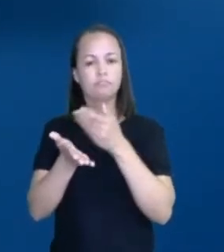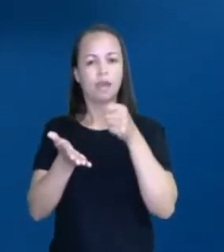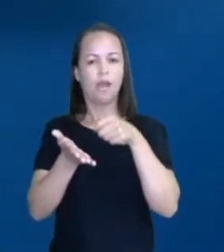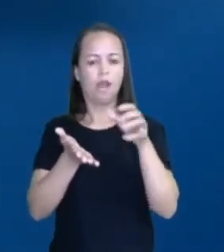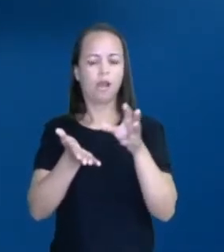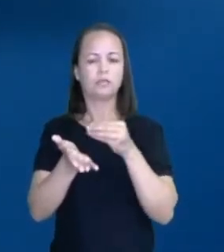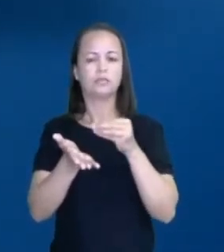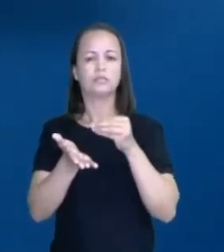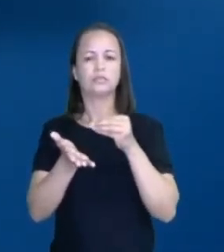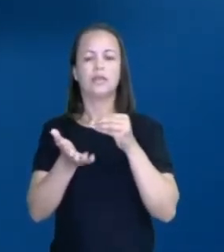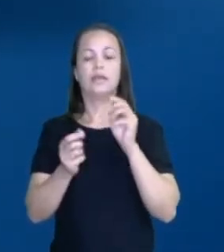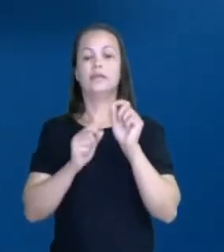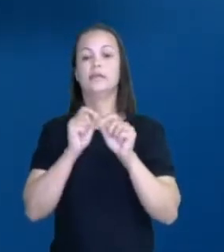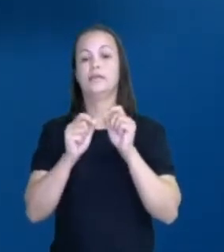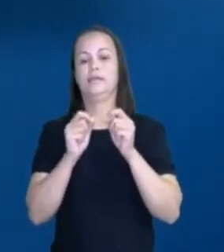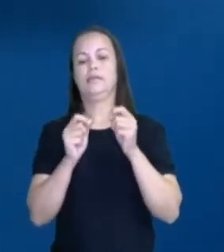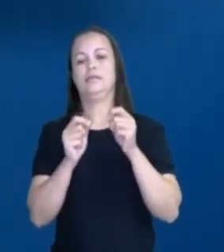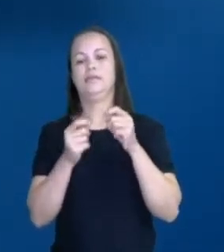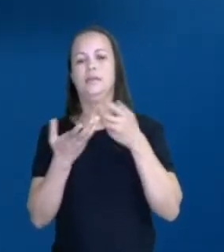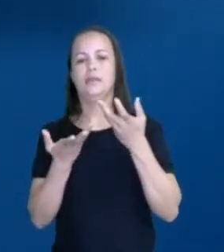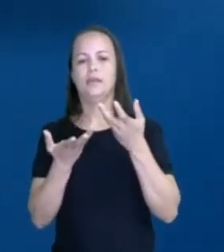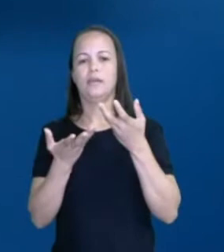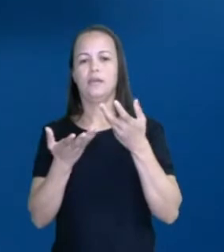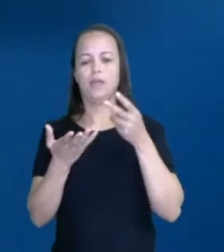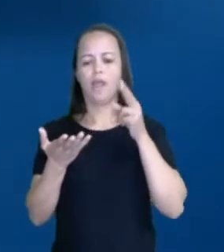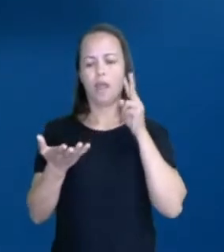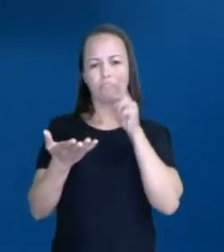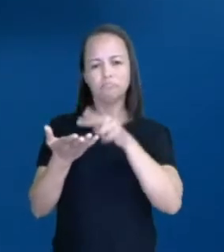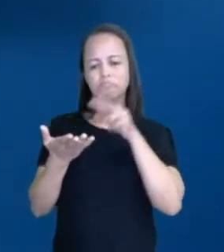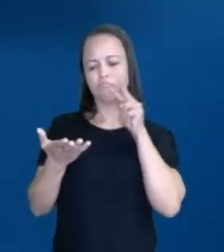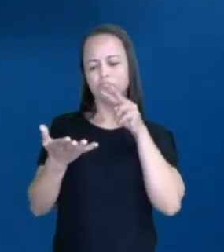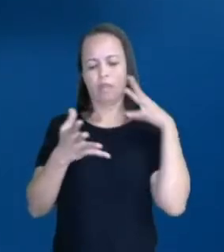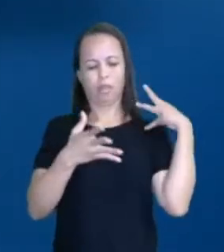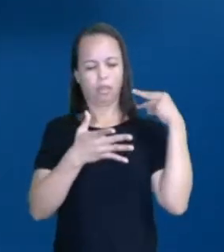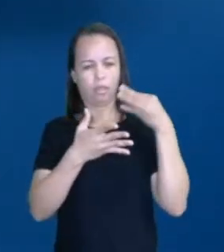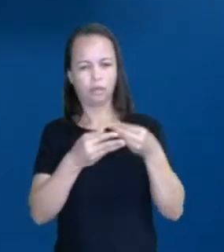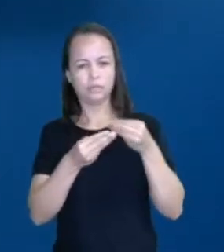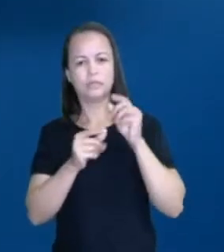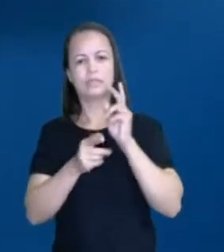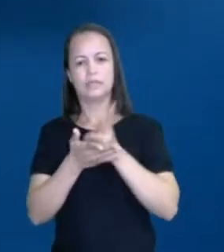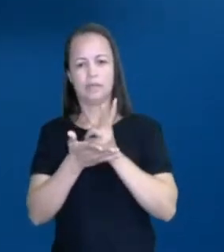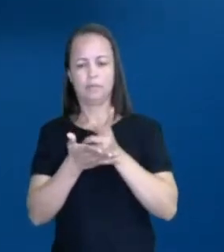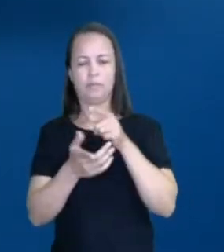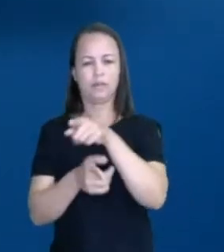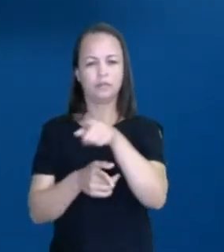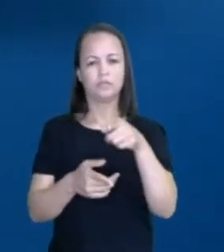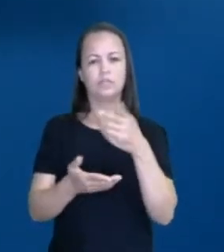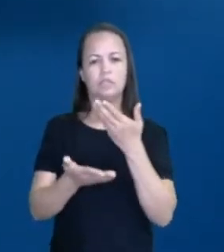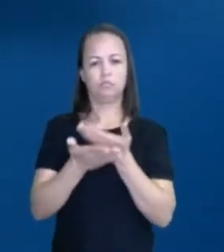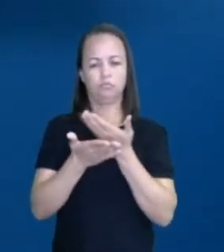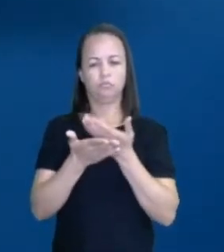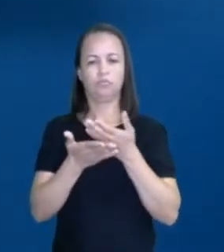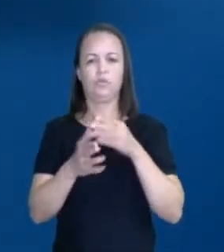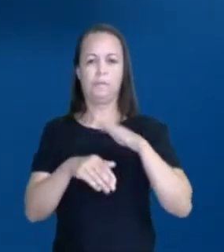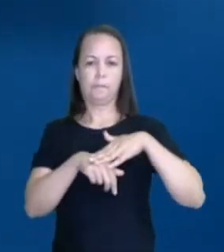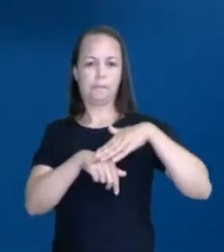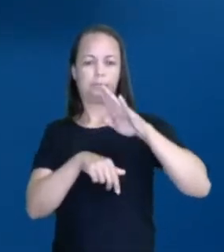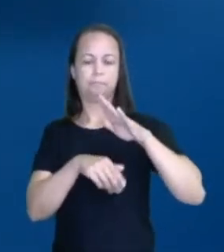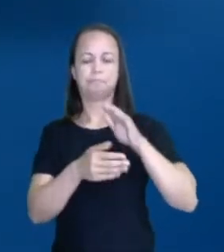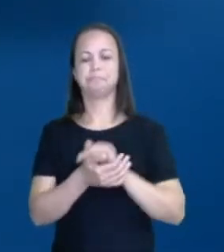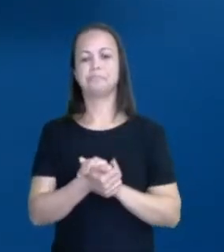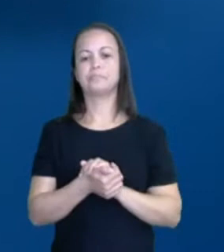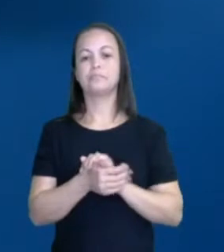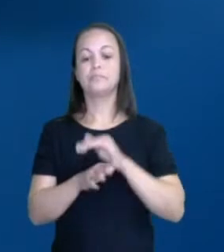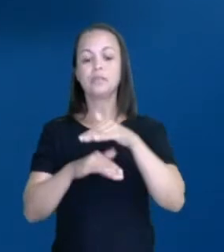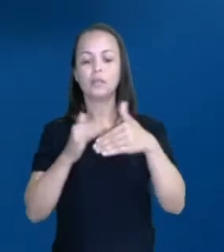revisem todos os assuntos que vocês estudam para que o aprendizado de vocês possa ser mais efetivo. Todos os